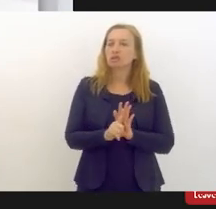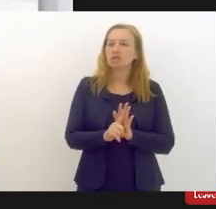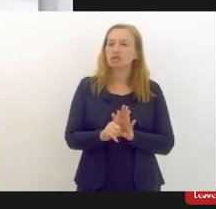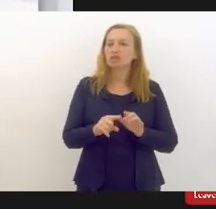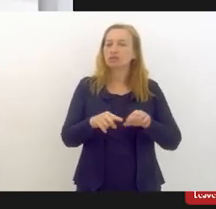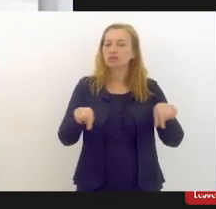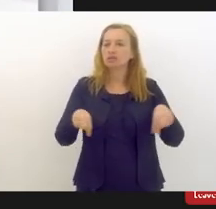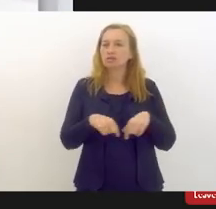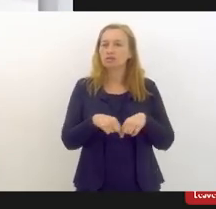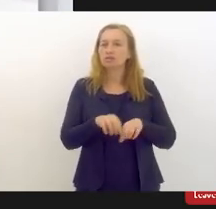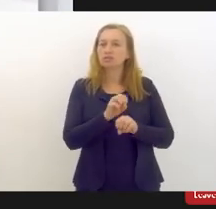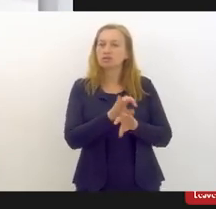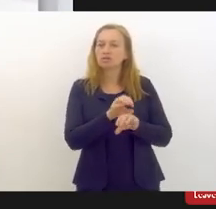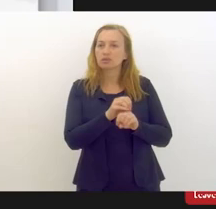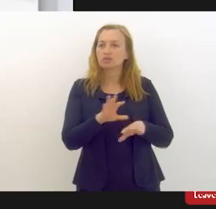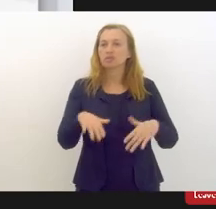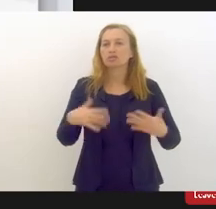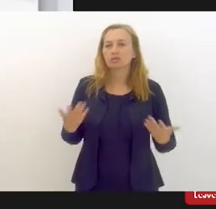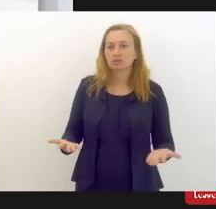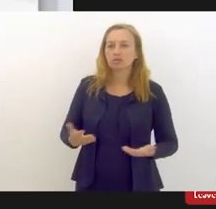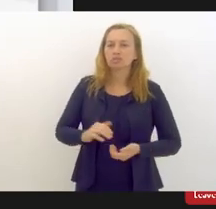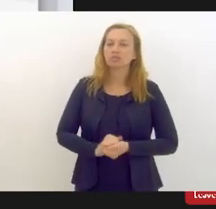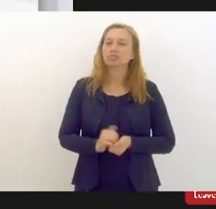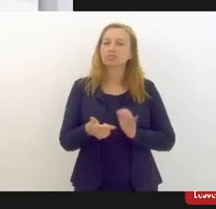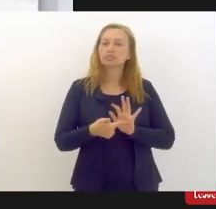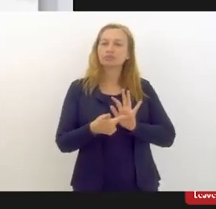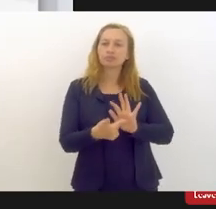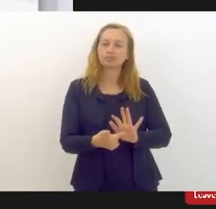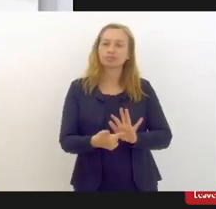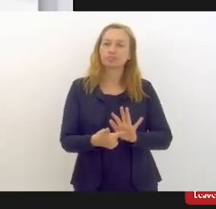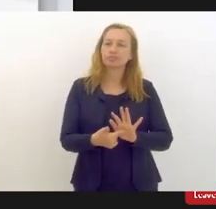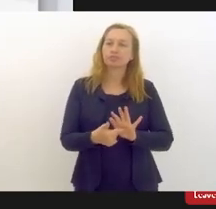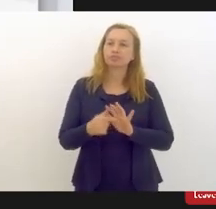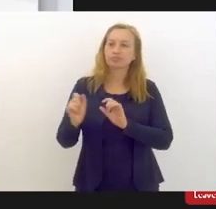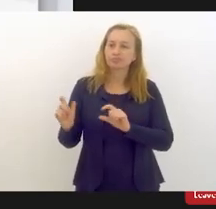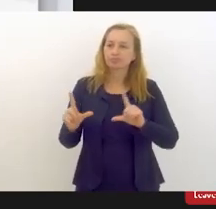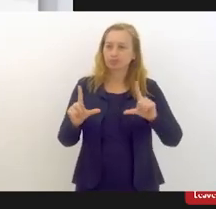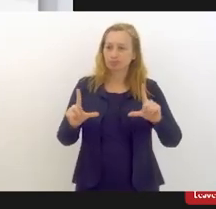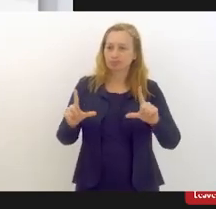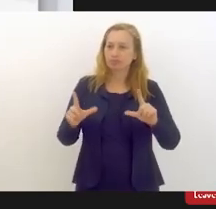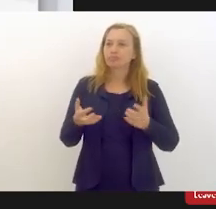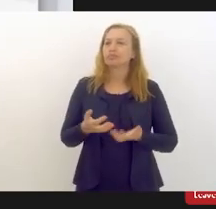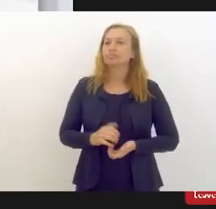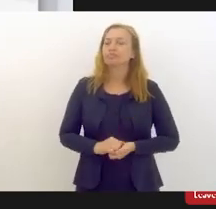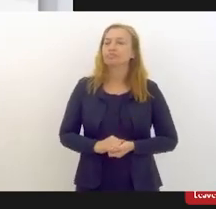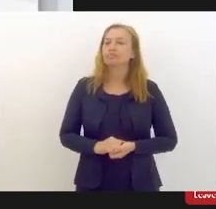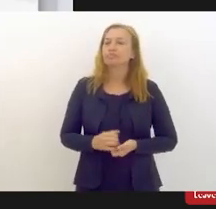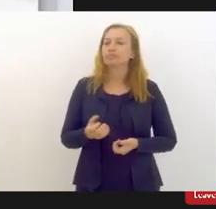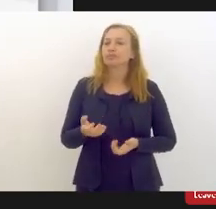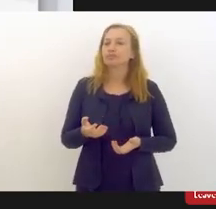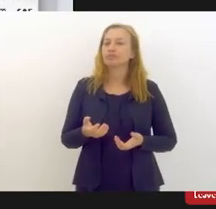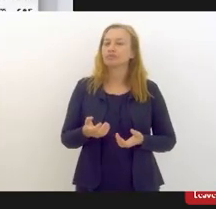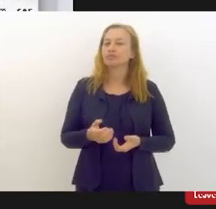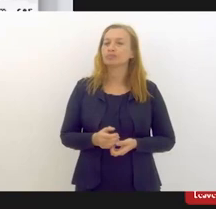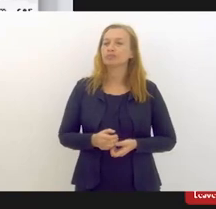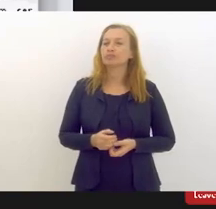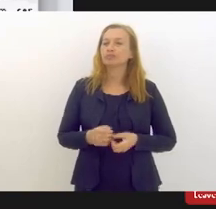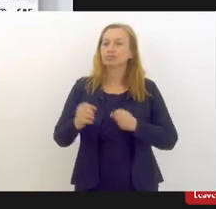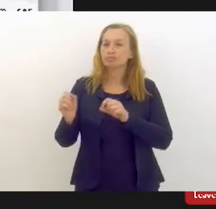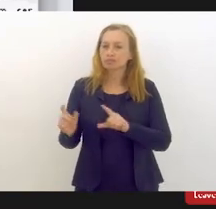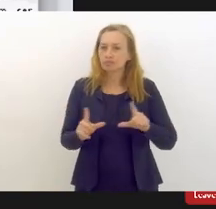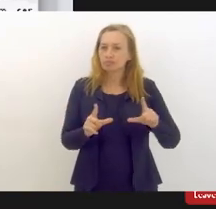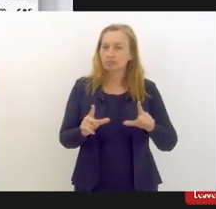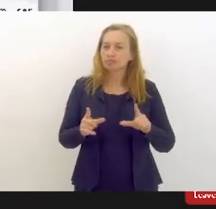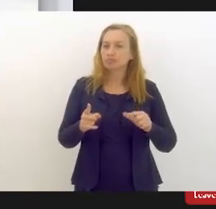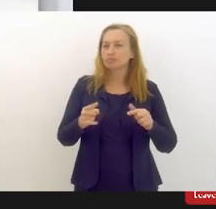Então, a gente demonstra aqui nesse quadro, eu queria ir para a parte de baixo, manutenção.